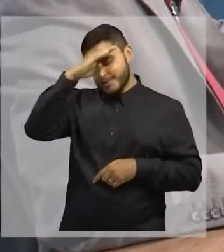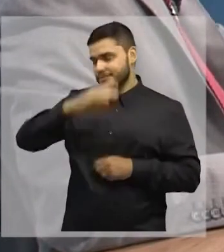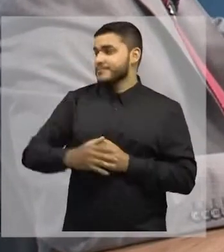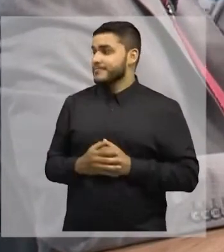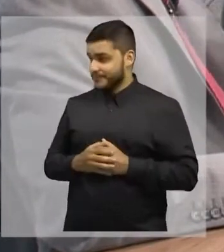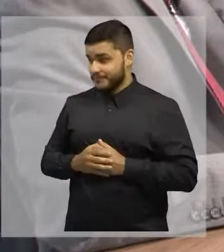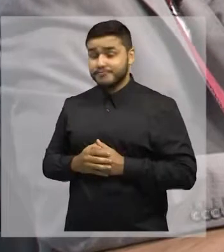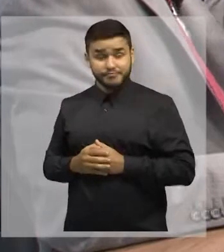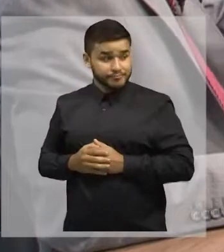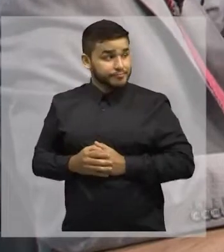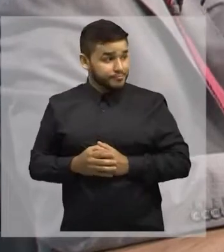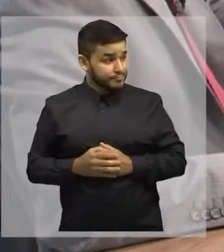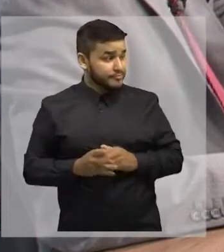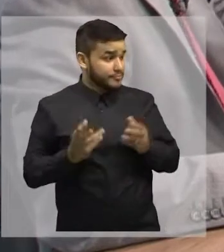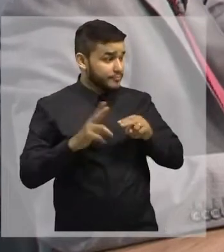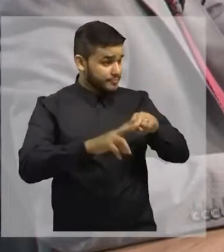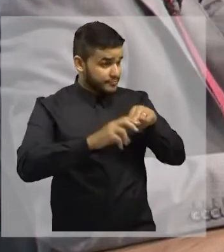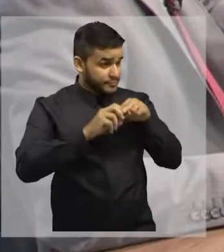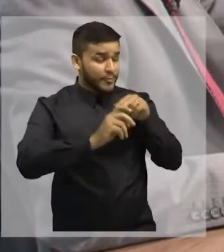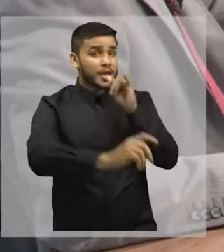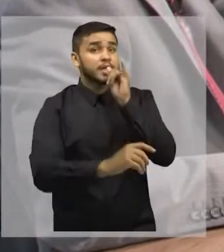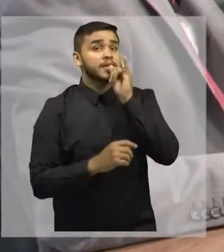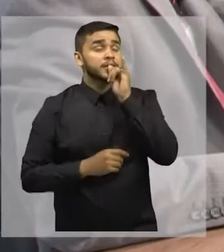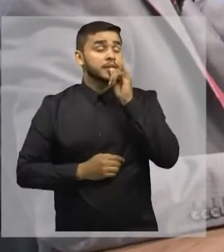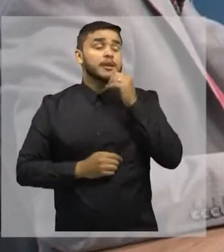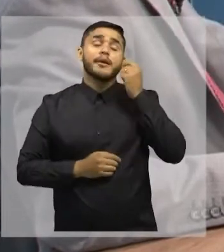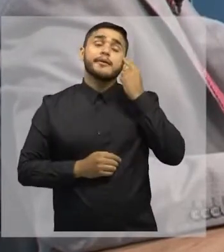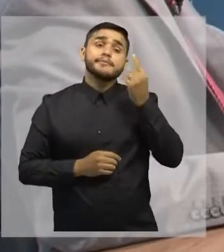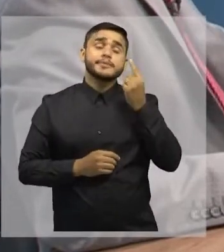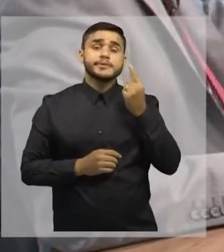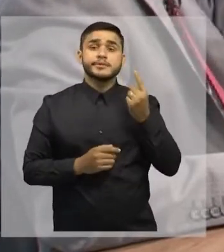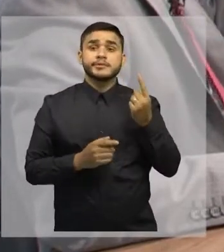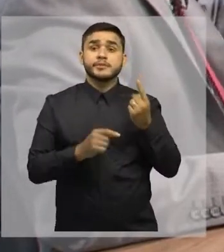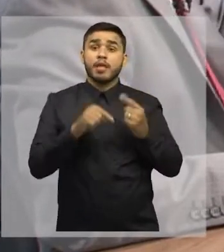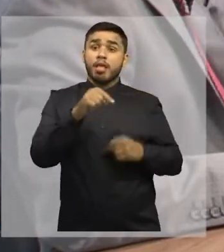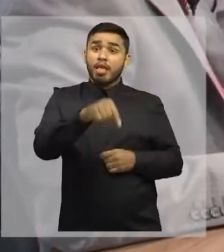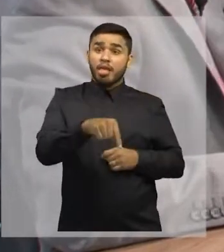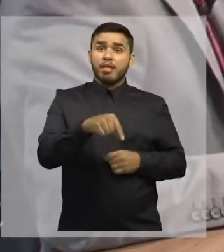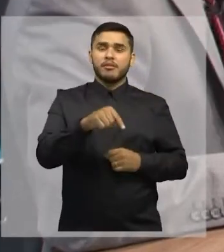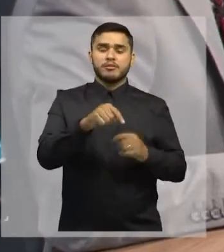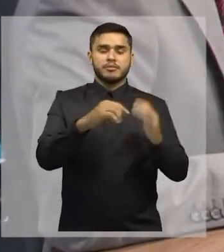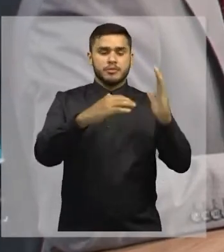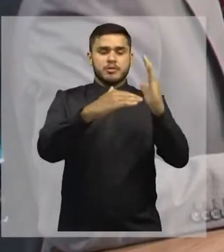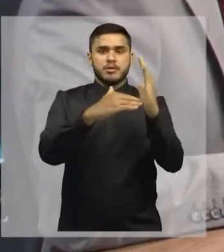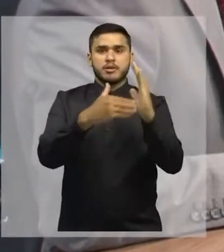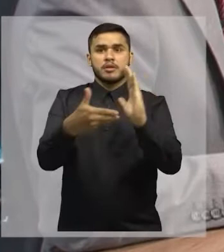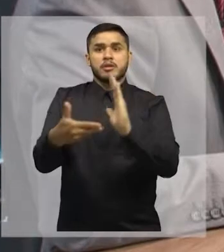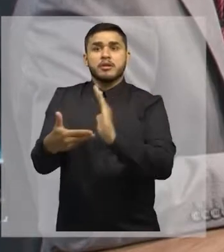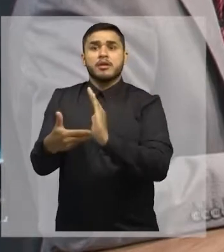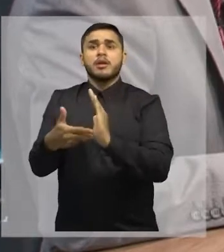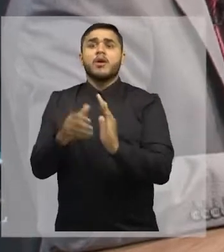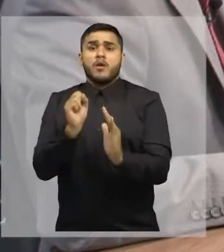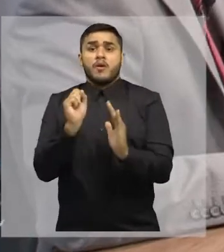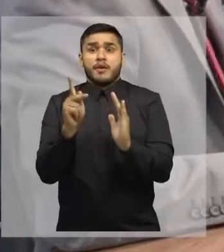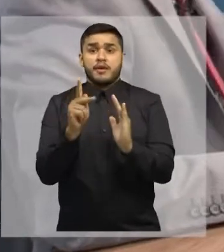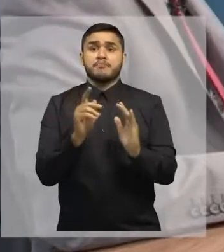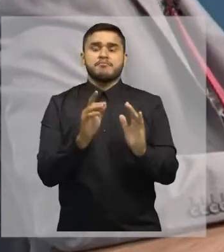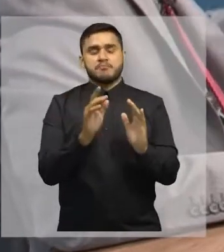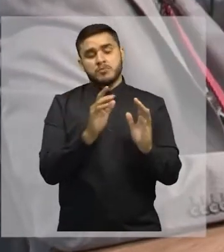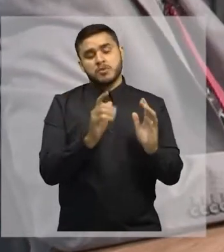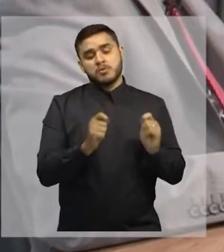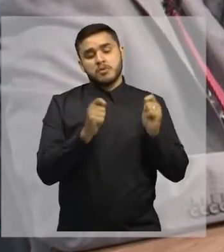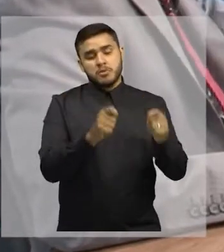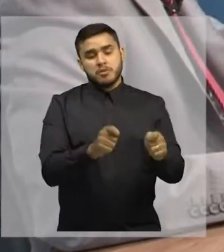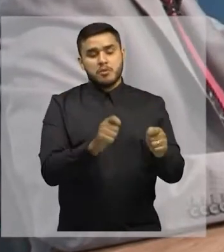ter a capacidade de decidir quando vai ser pautada alguma agenda do presidente, ele não vai executar. Quem